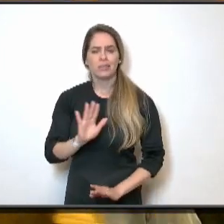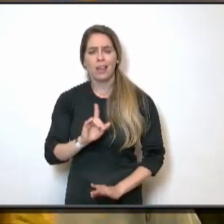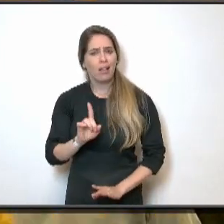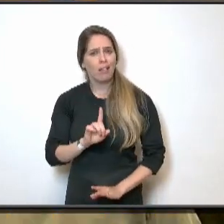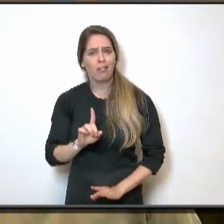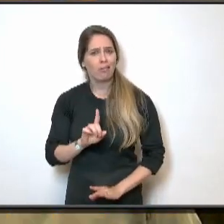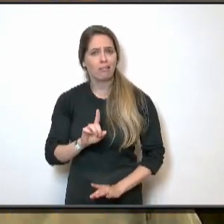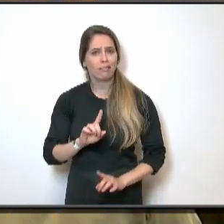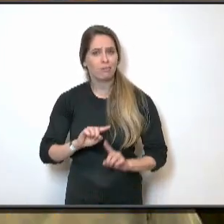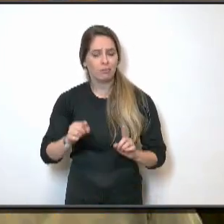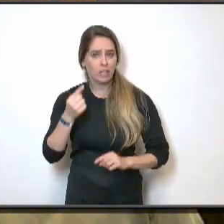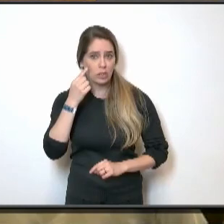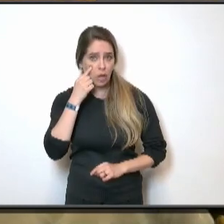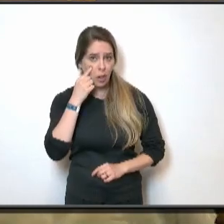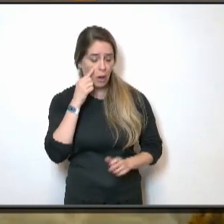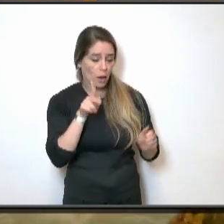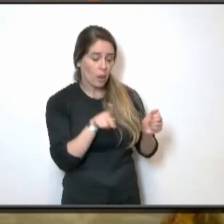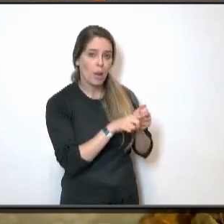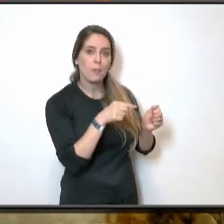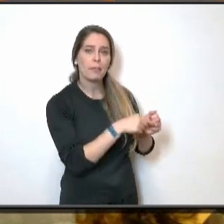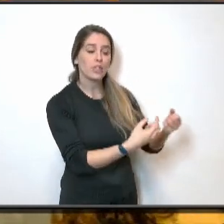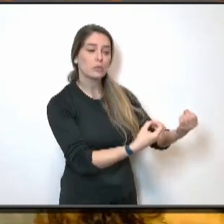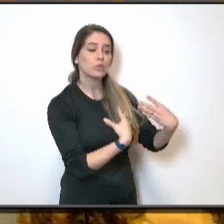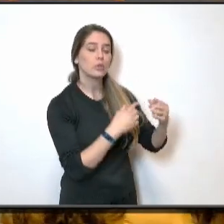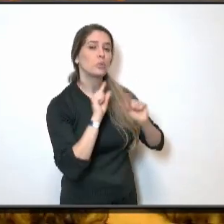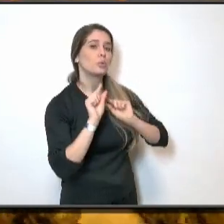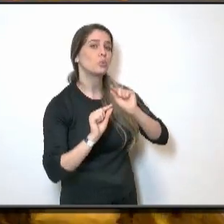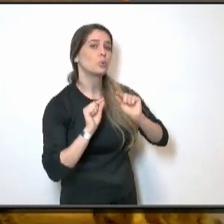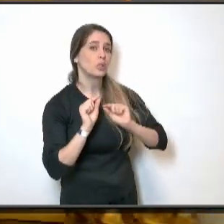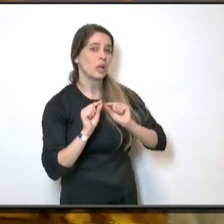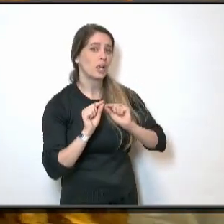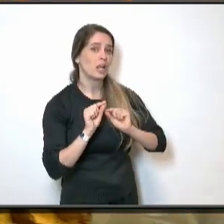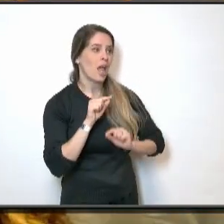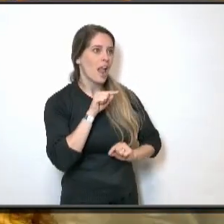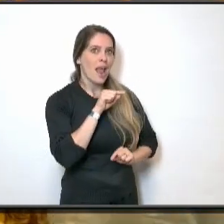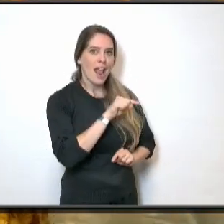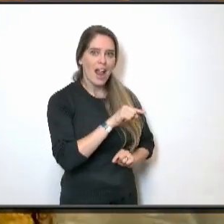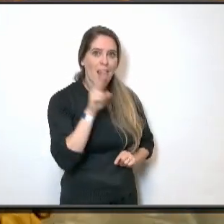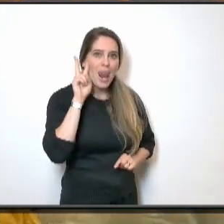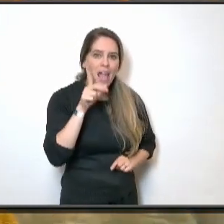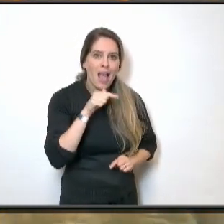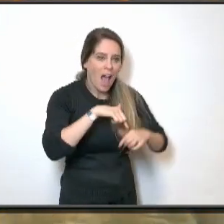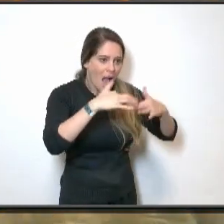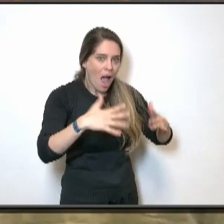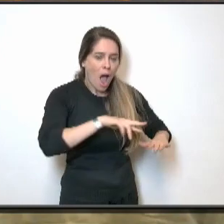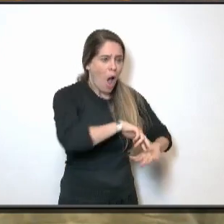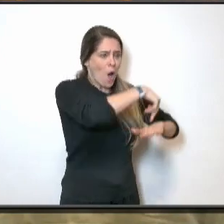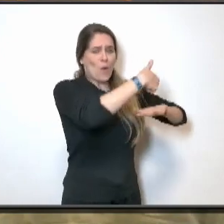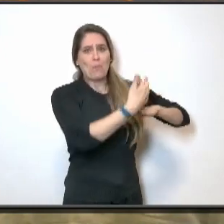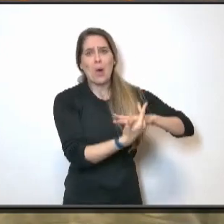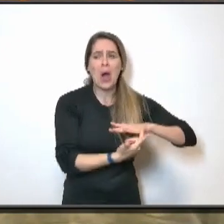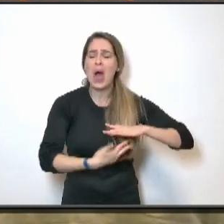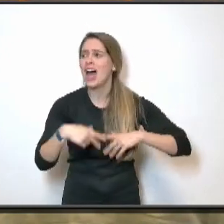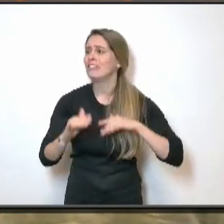Mas se Pedro tem uma coisa para ensinar para a gente, é que ele caiu na água e nadou na direção de Jesus. Nade na